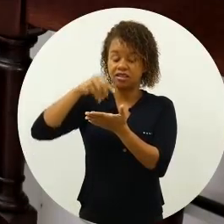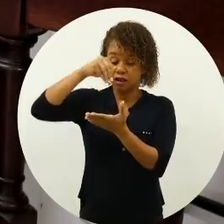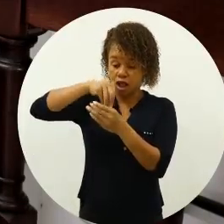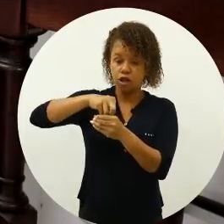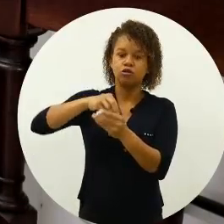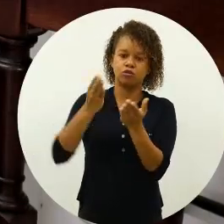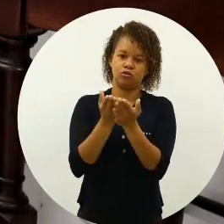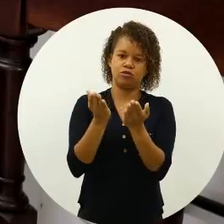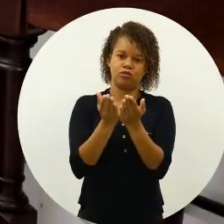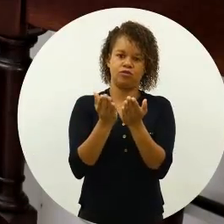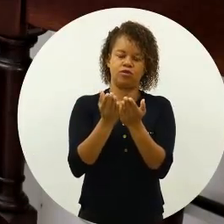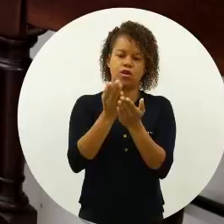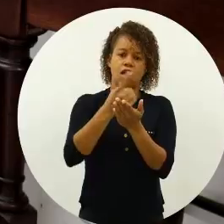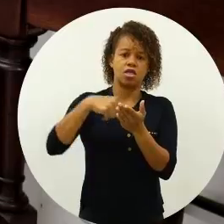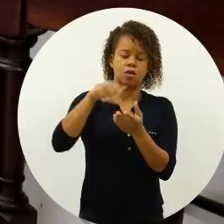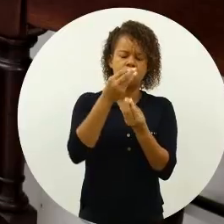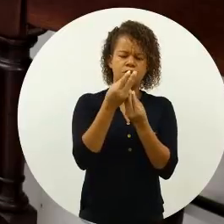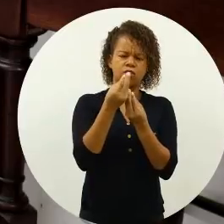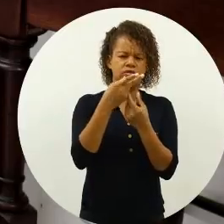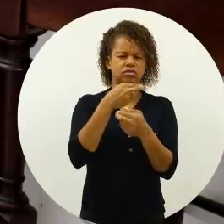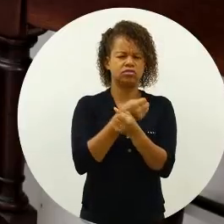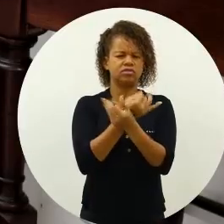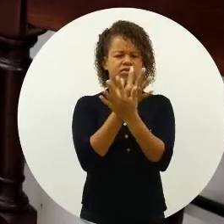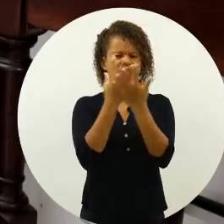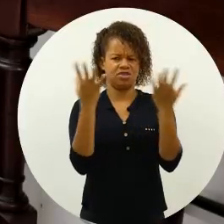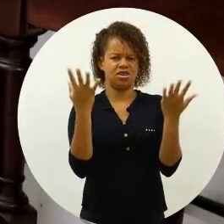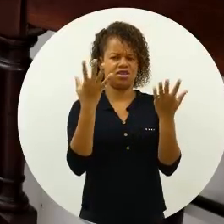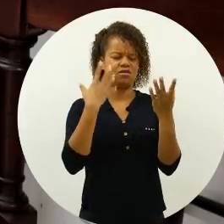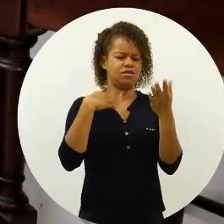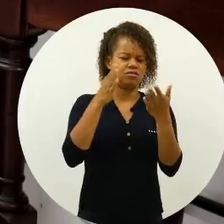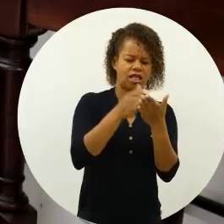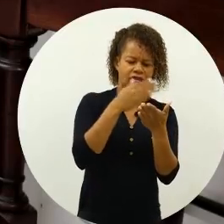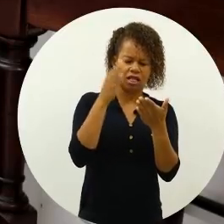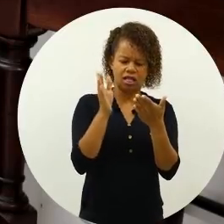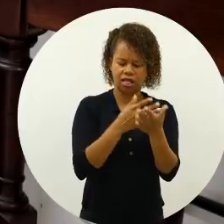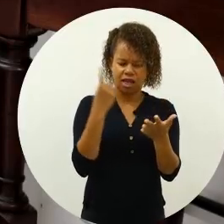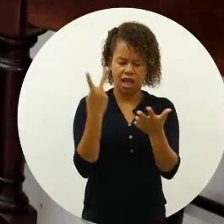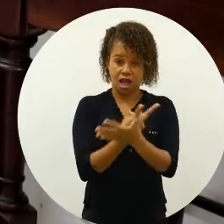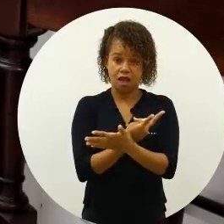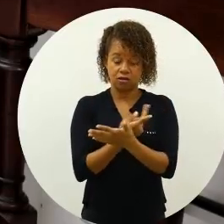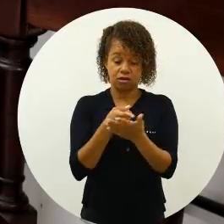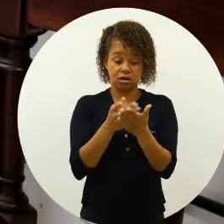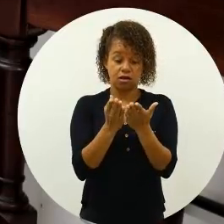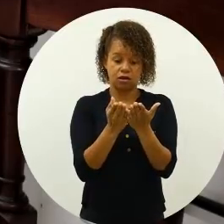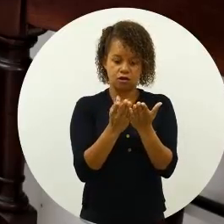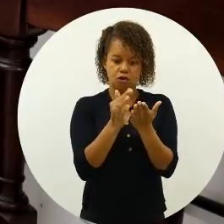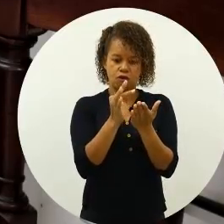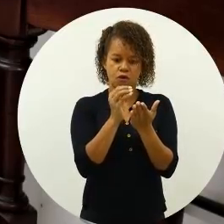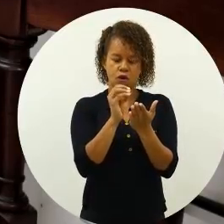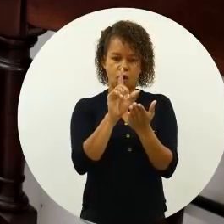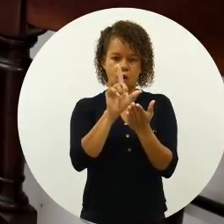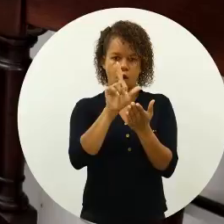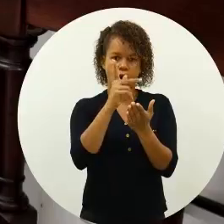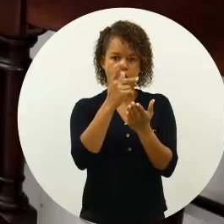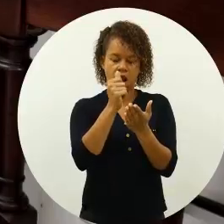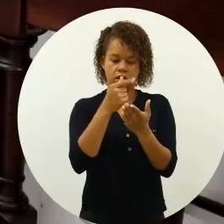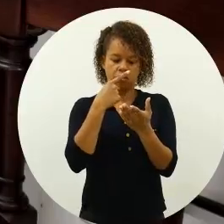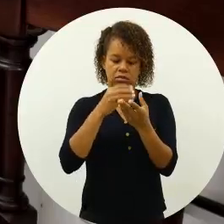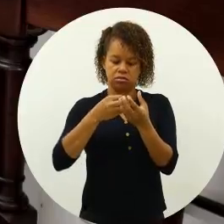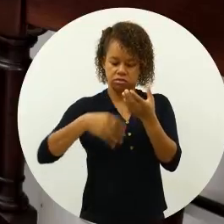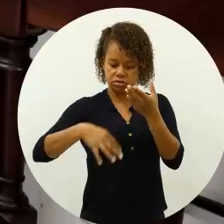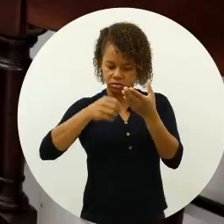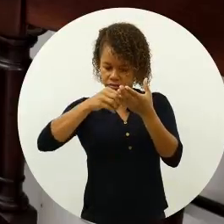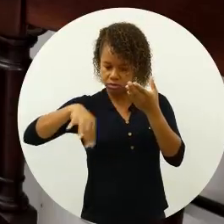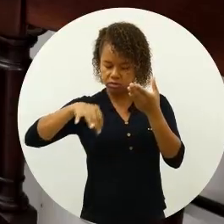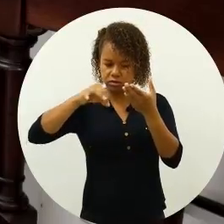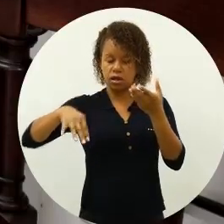dentro do livro. Então, muitas vezes, devido ao manuseio incorreto, essas folhas começam a se soltar. Então,